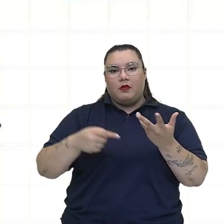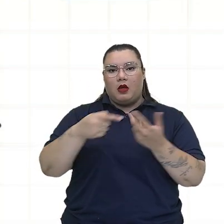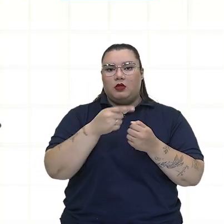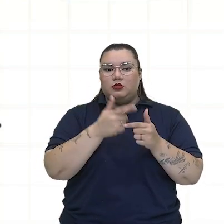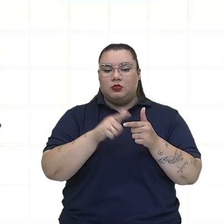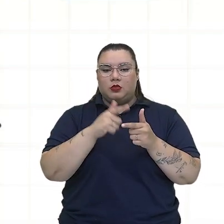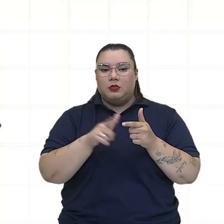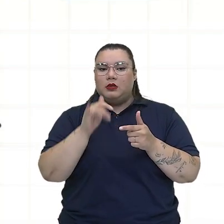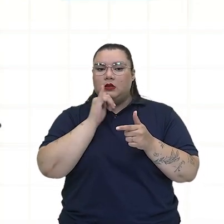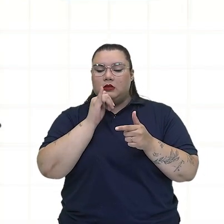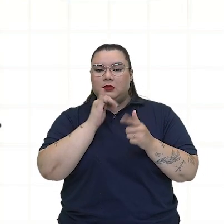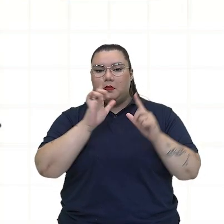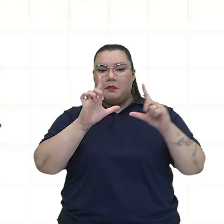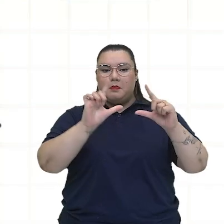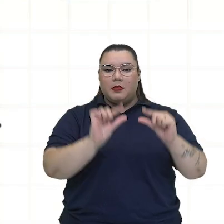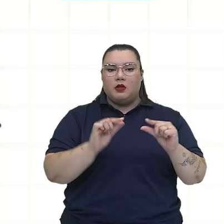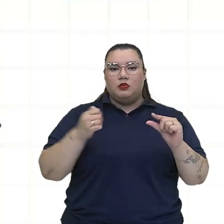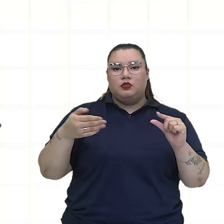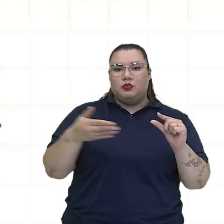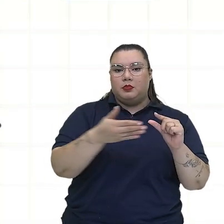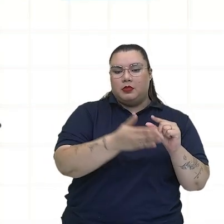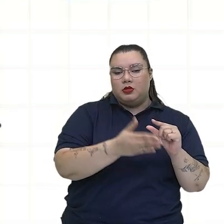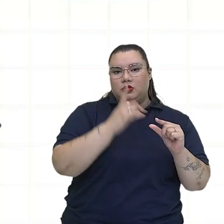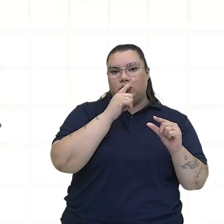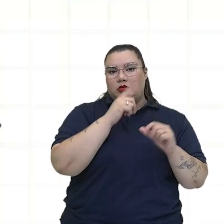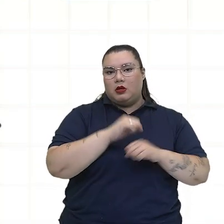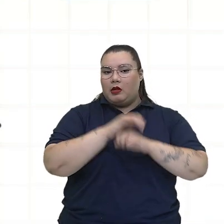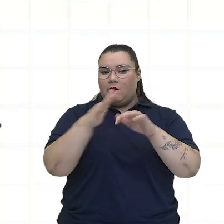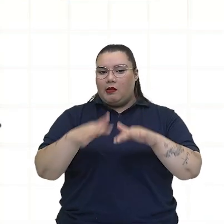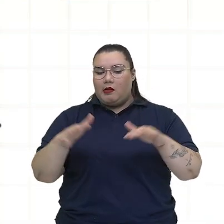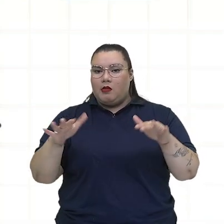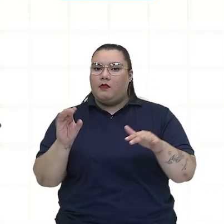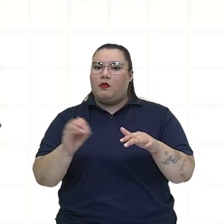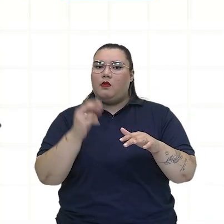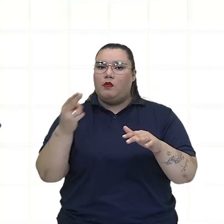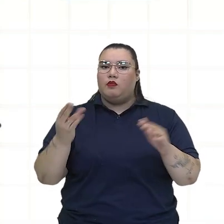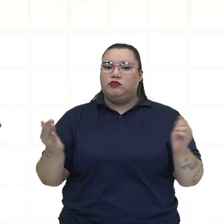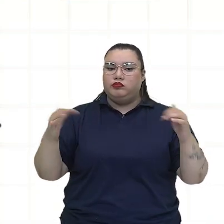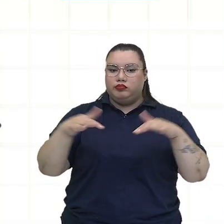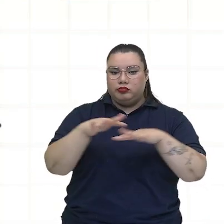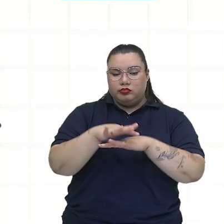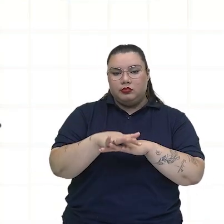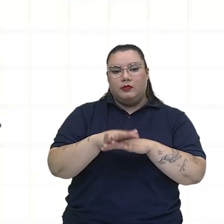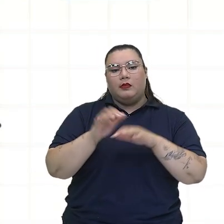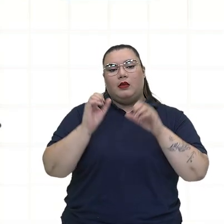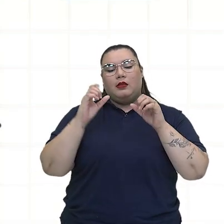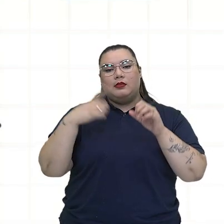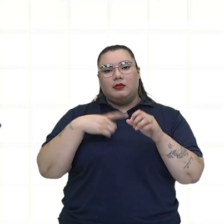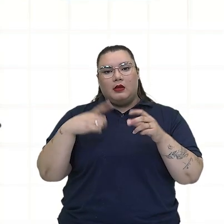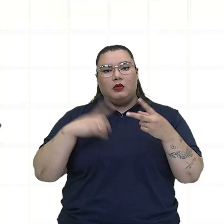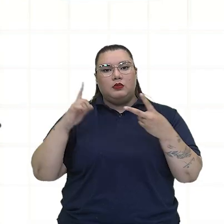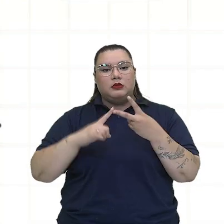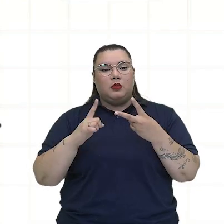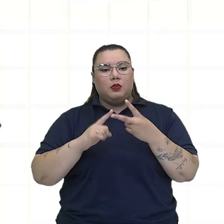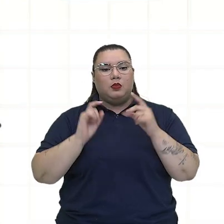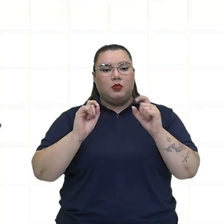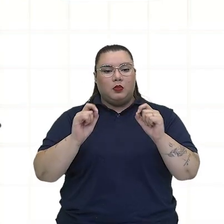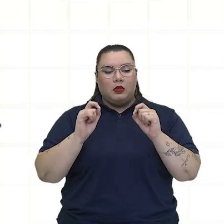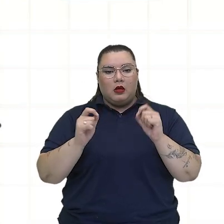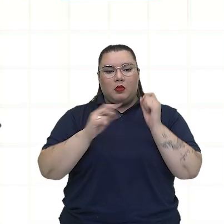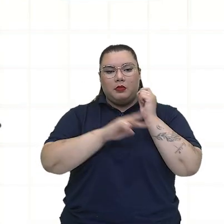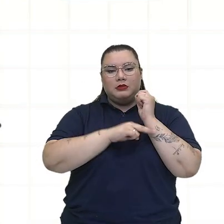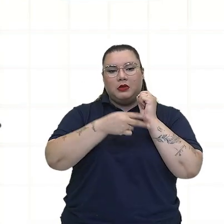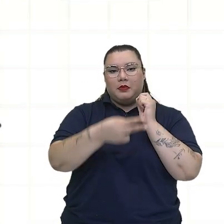problemas, como ter menos peixes no mar ou nos rios, vai trazer danos ao ecossistema,